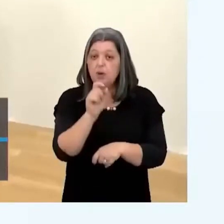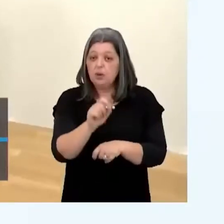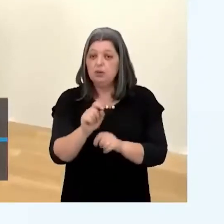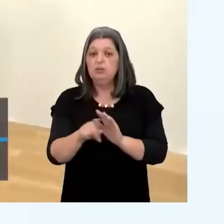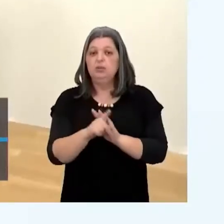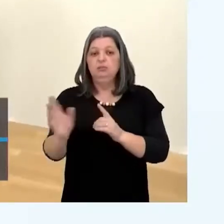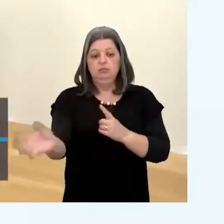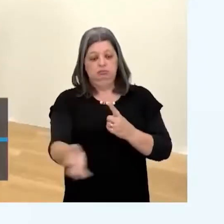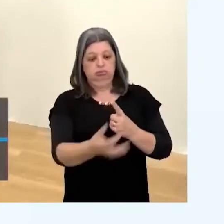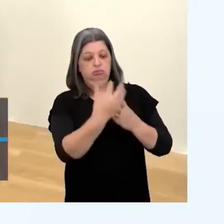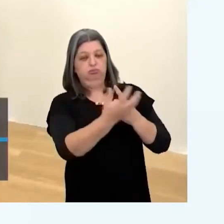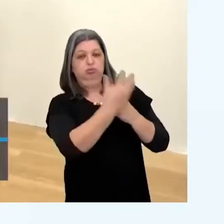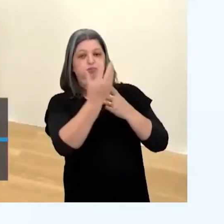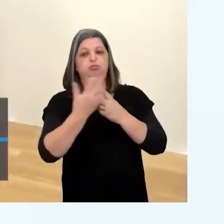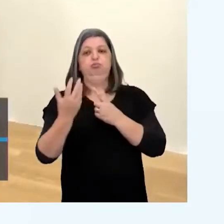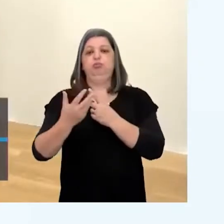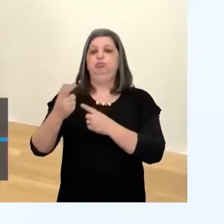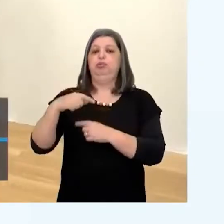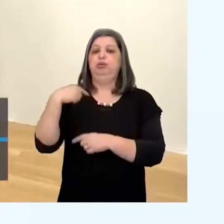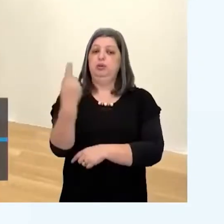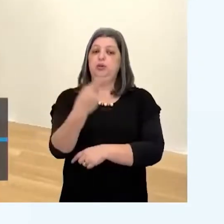influência cultural também, né?